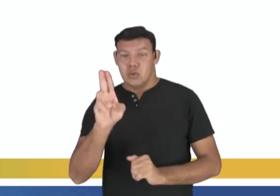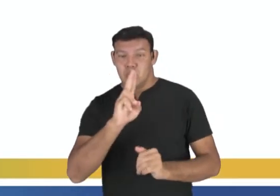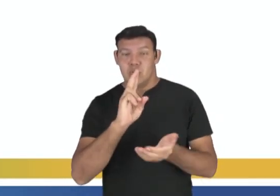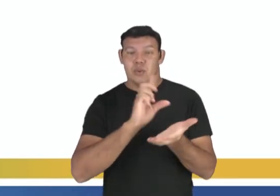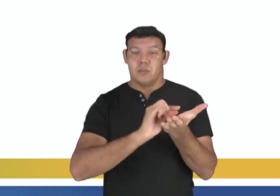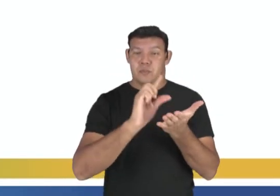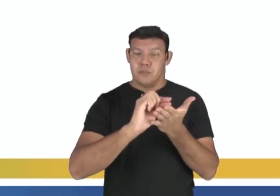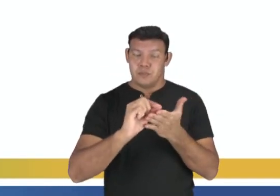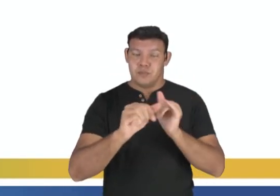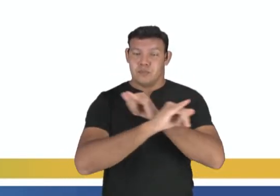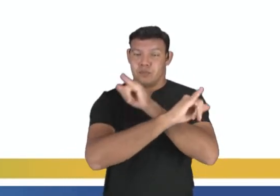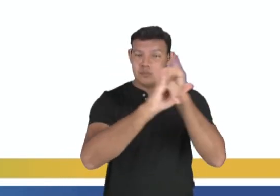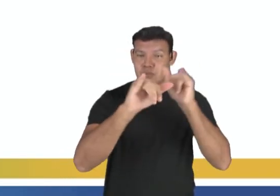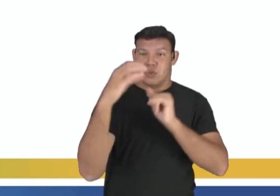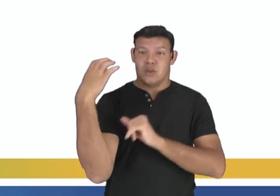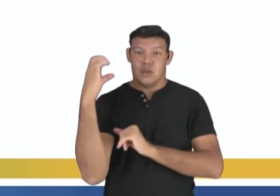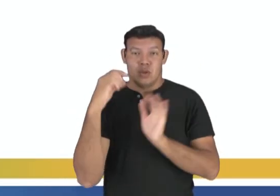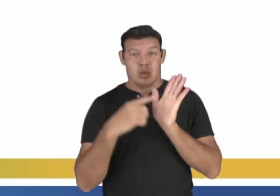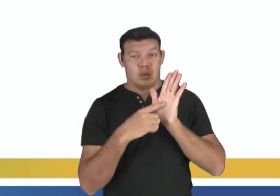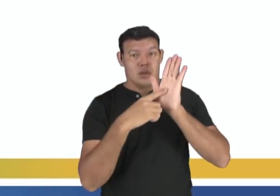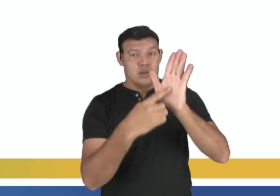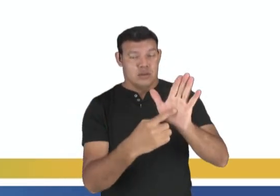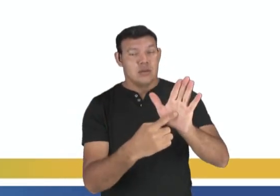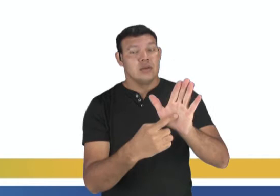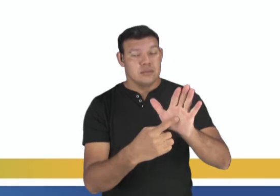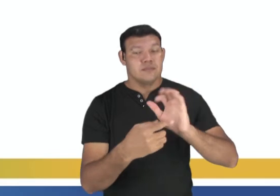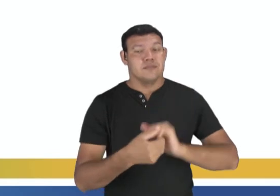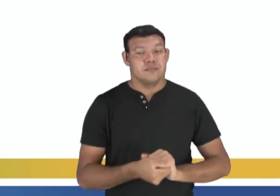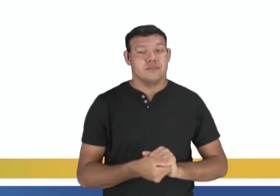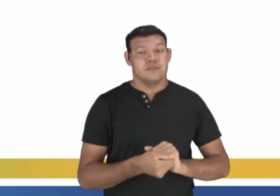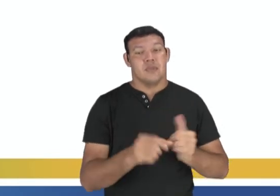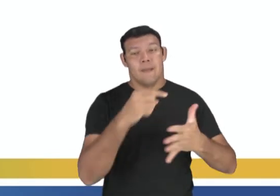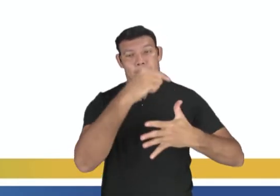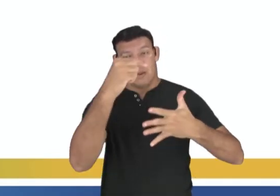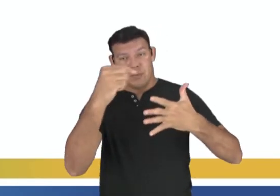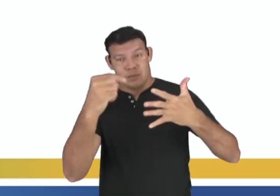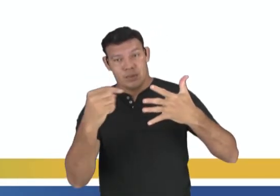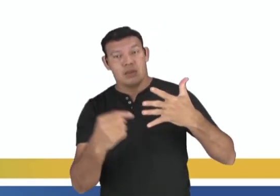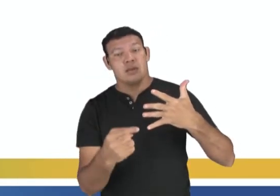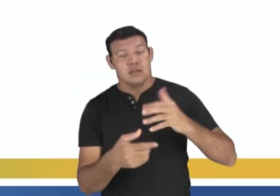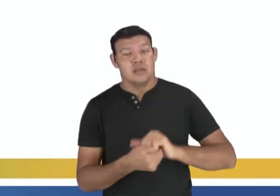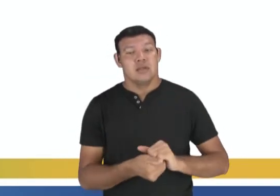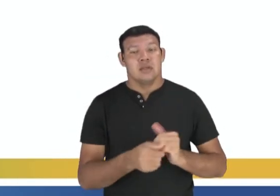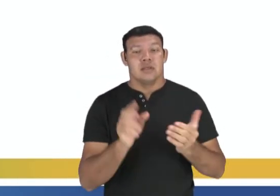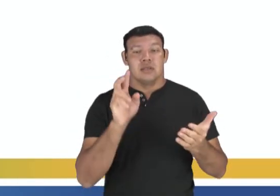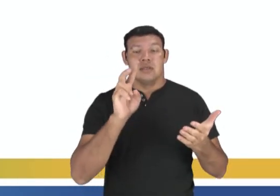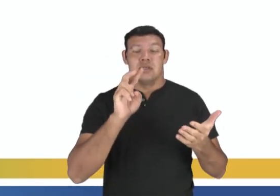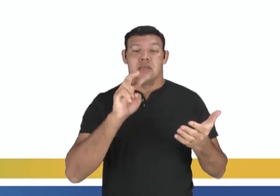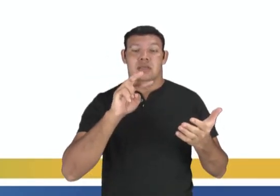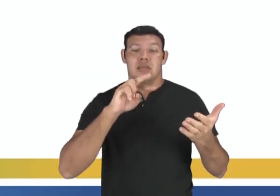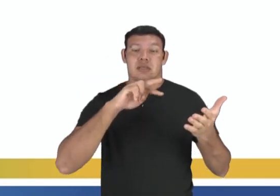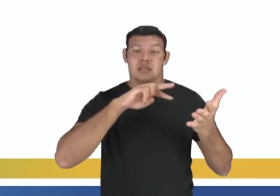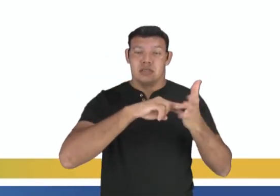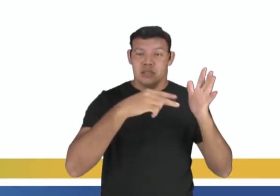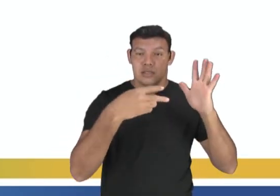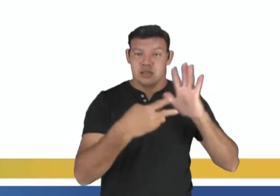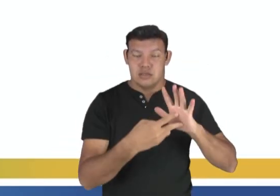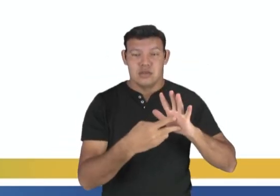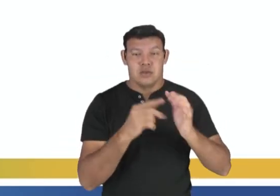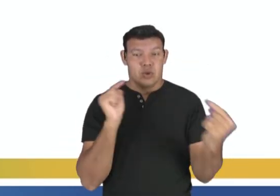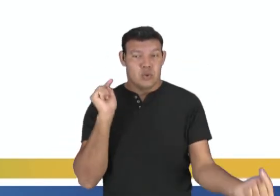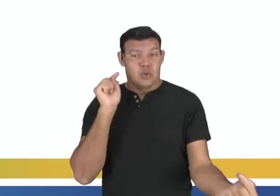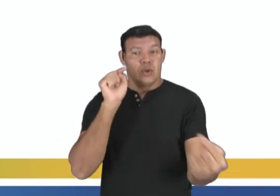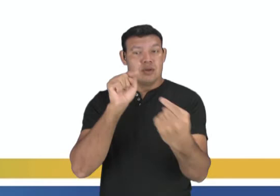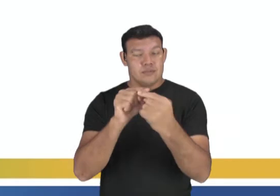divulgação científica. Indique, entre os itens que seguem, aquele que traduz a melhor finalidade desse tipo